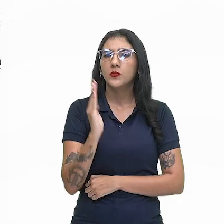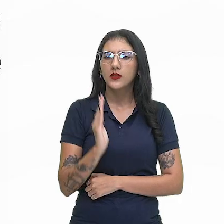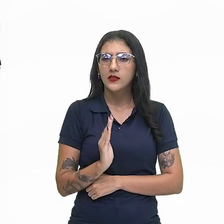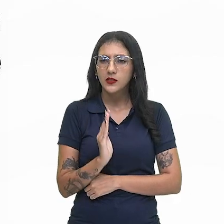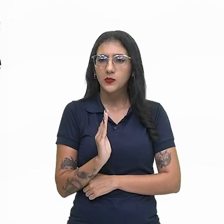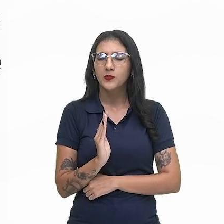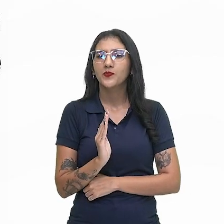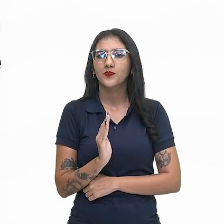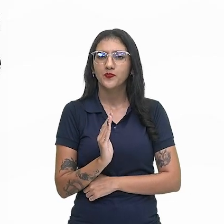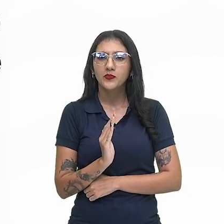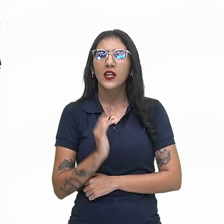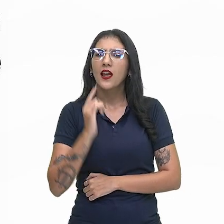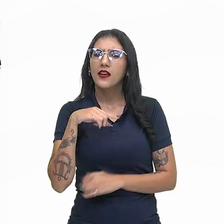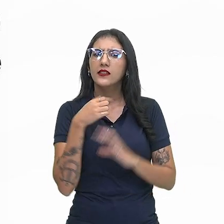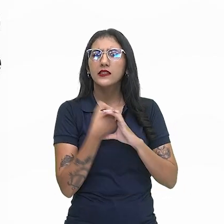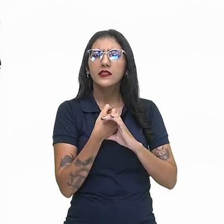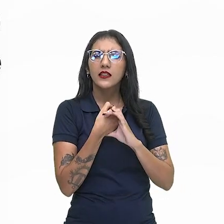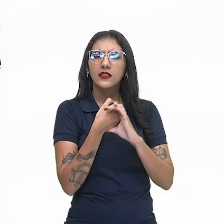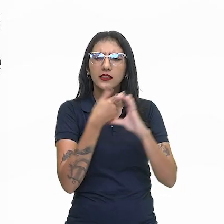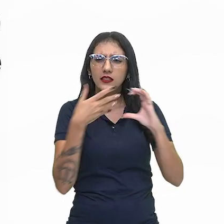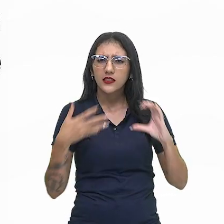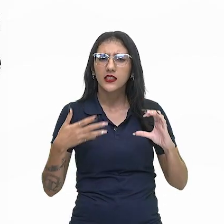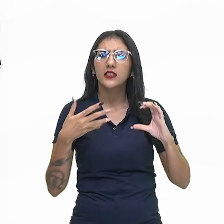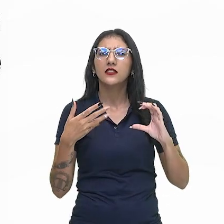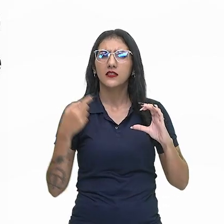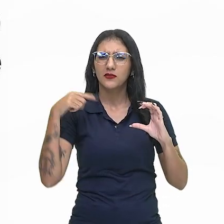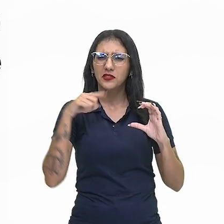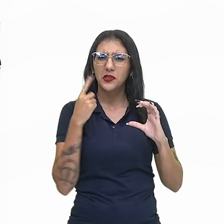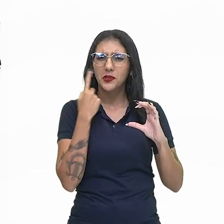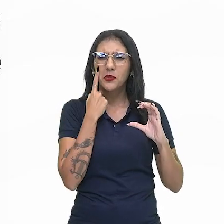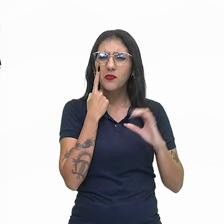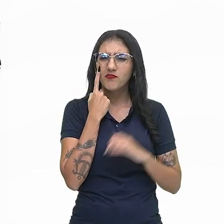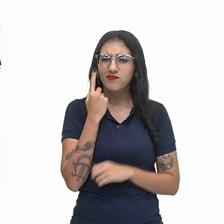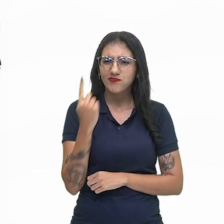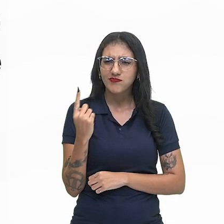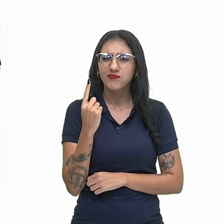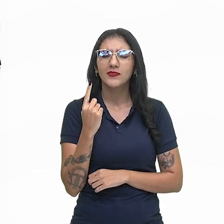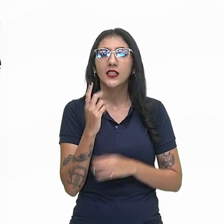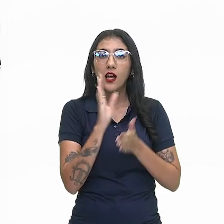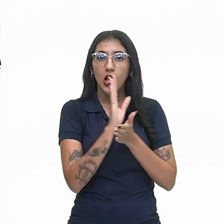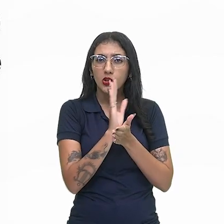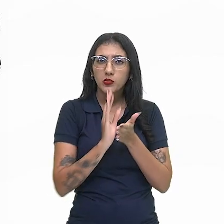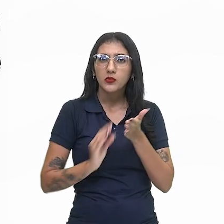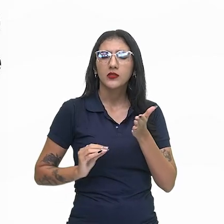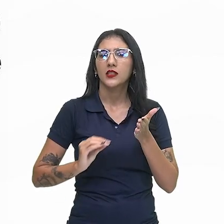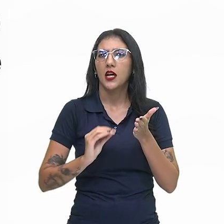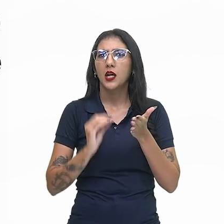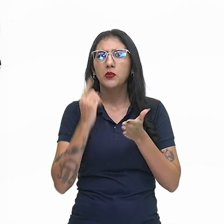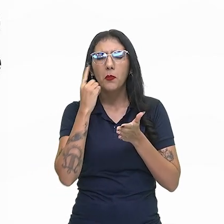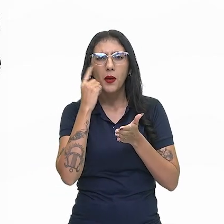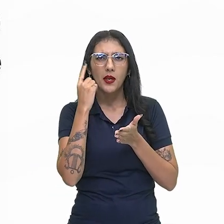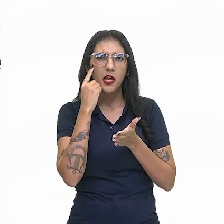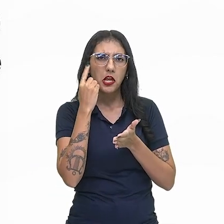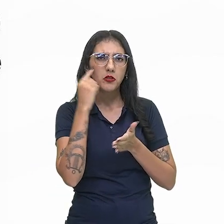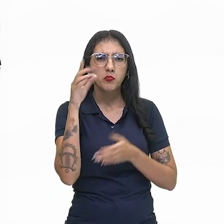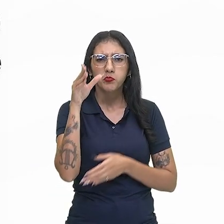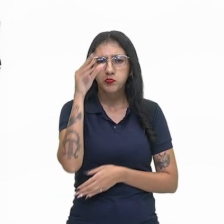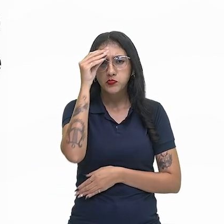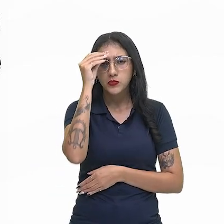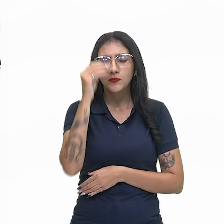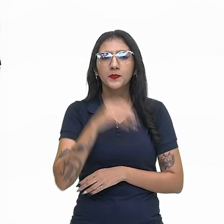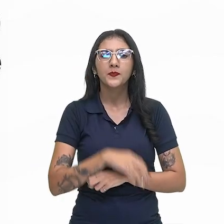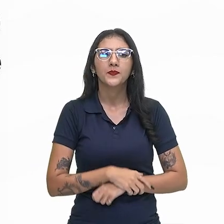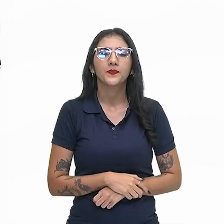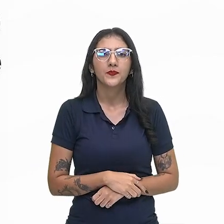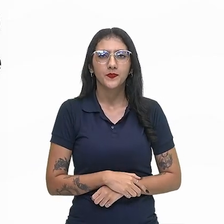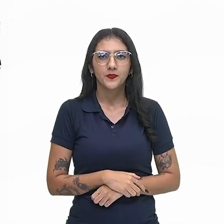com estas características que vocês estão lendo, anotando e marcando nesta cartela,